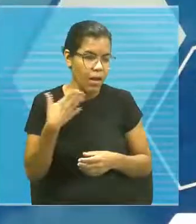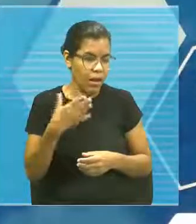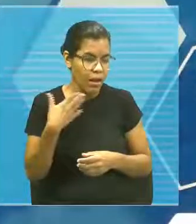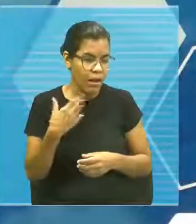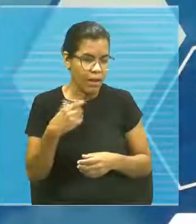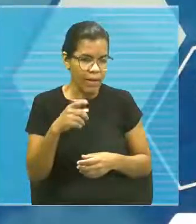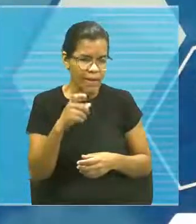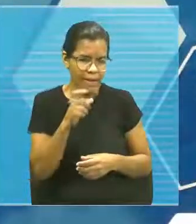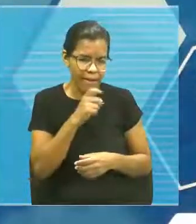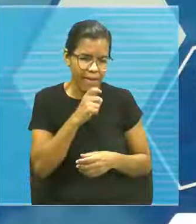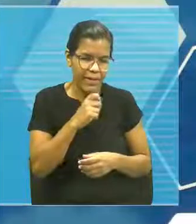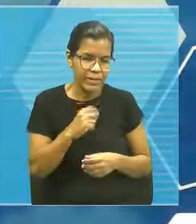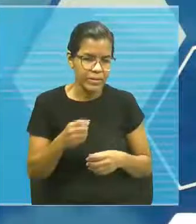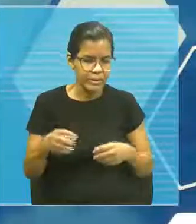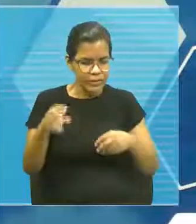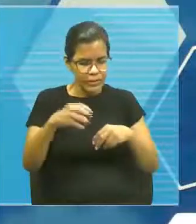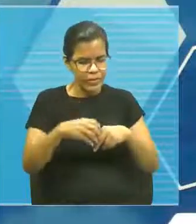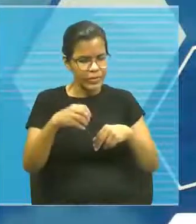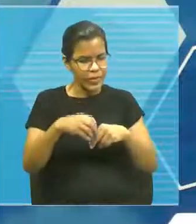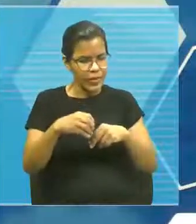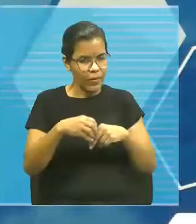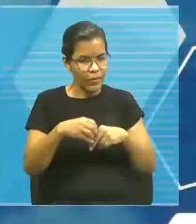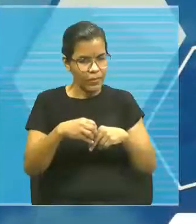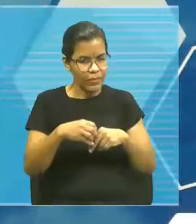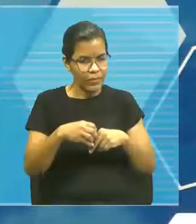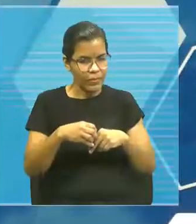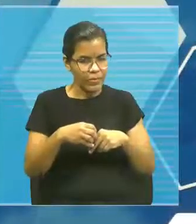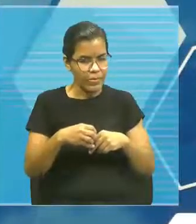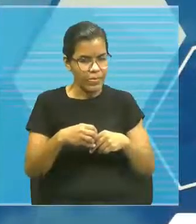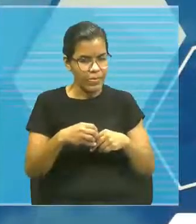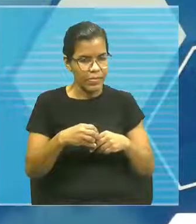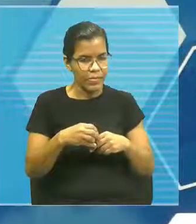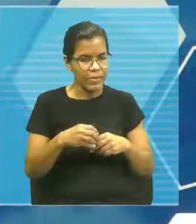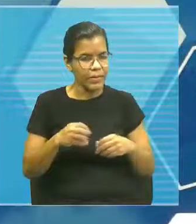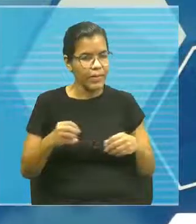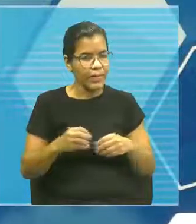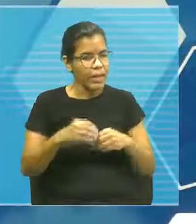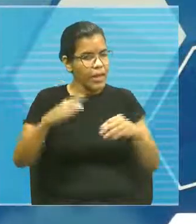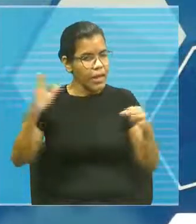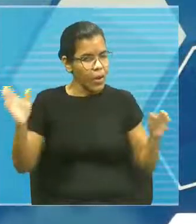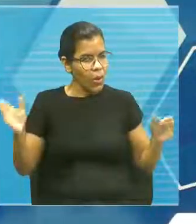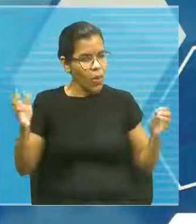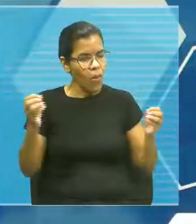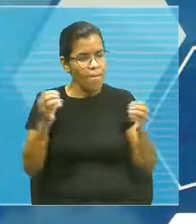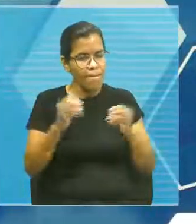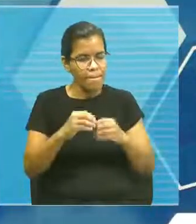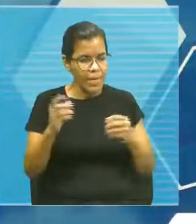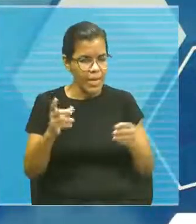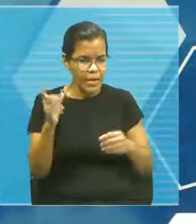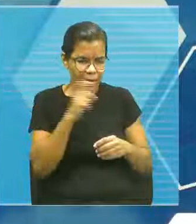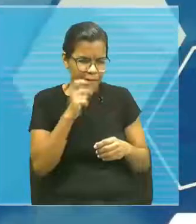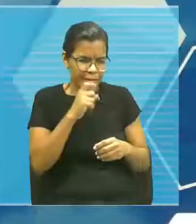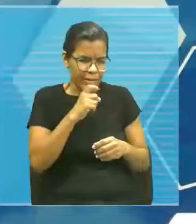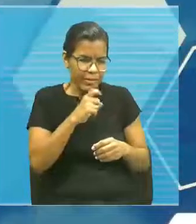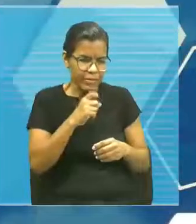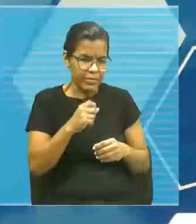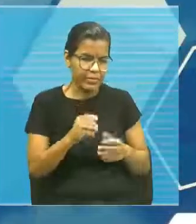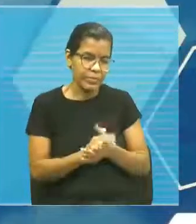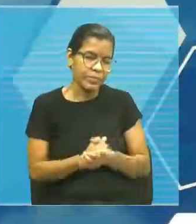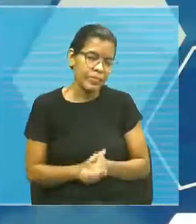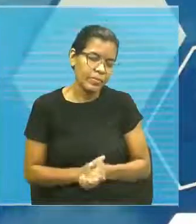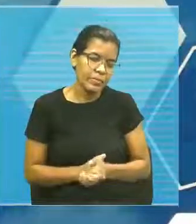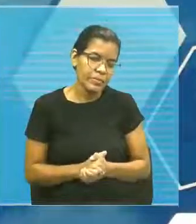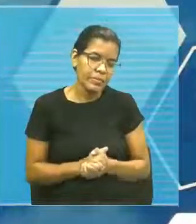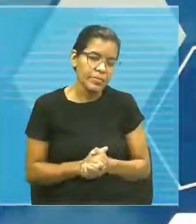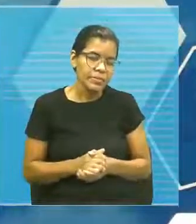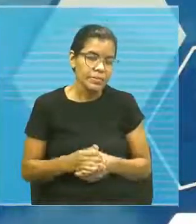E o saco de gelo? Vai estar numa temperatura maior ou ainda vai estar bem geladinho? Pessoal,